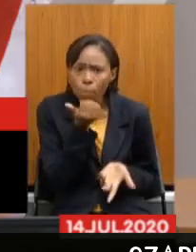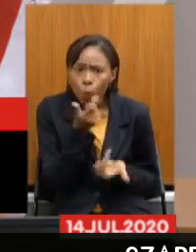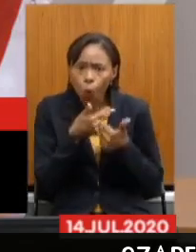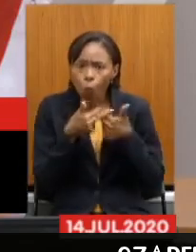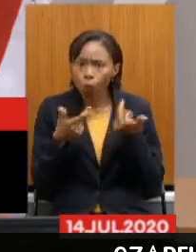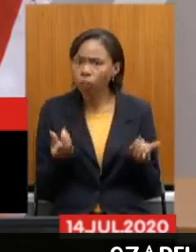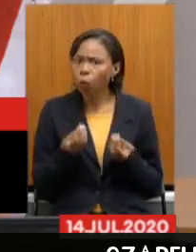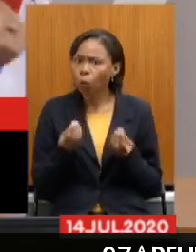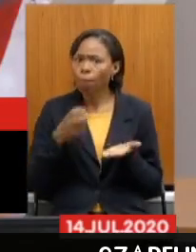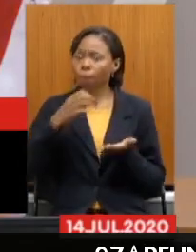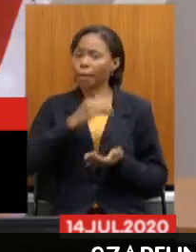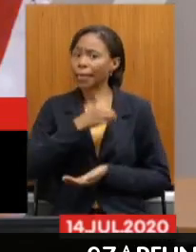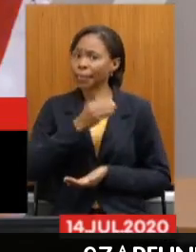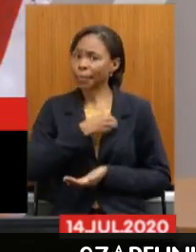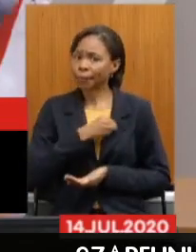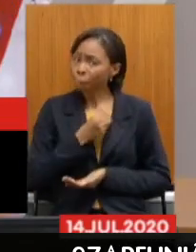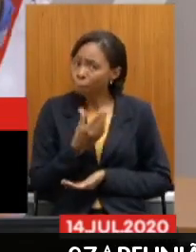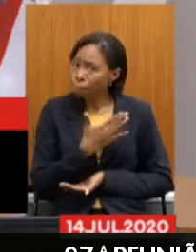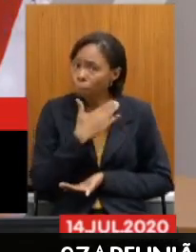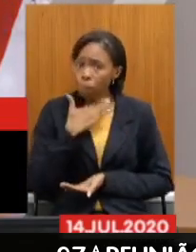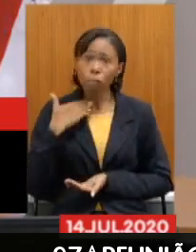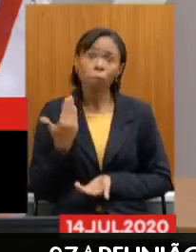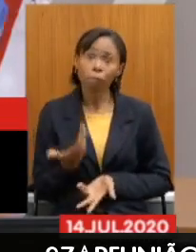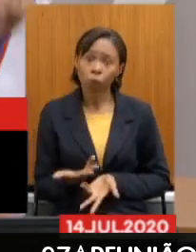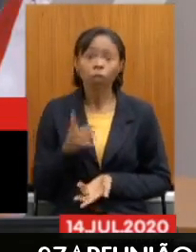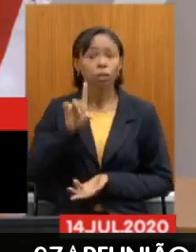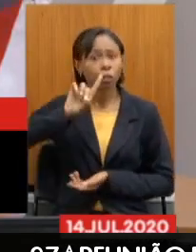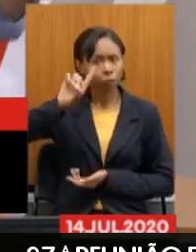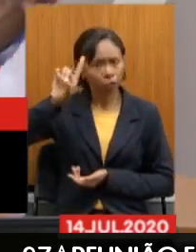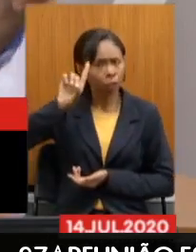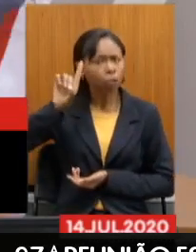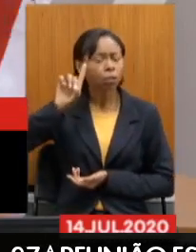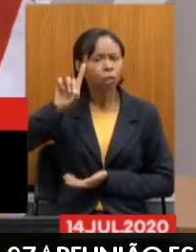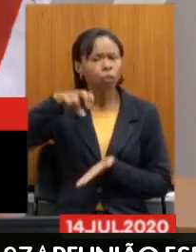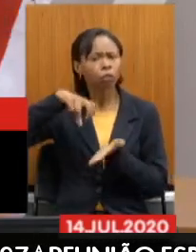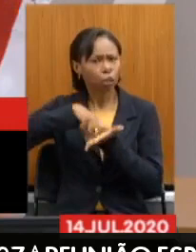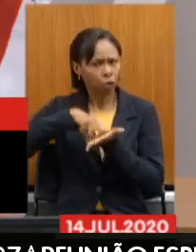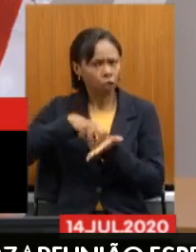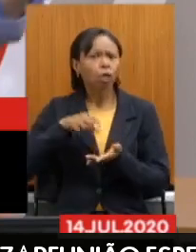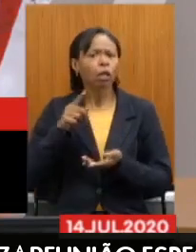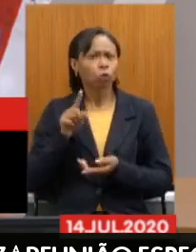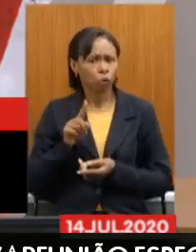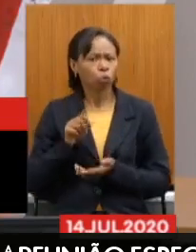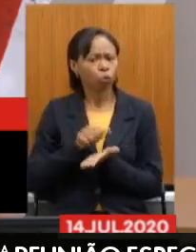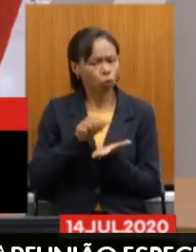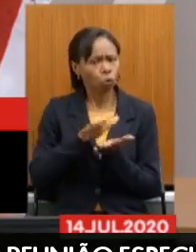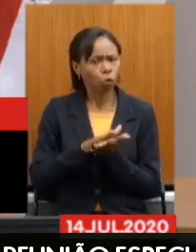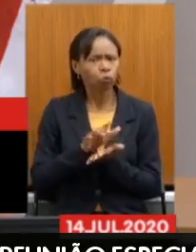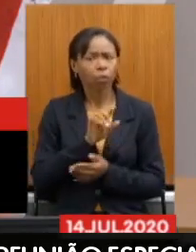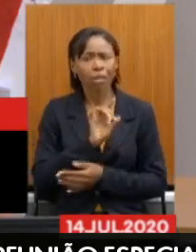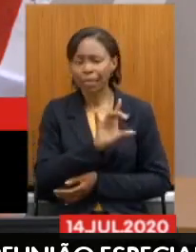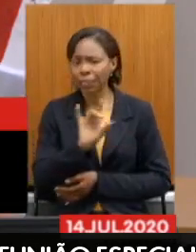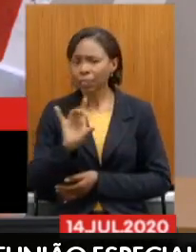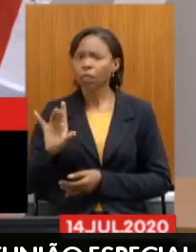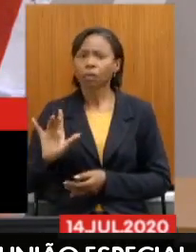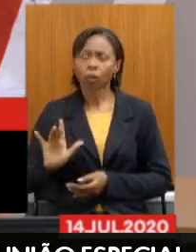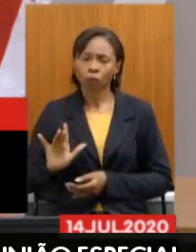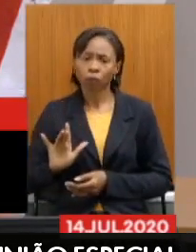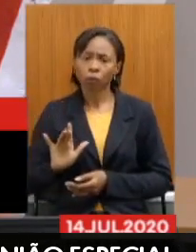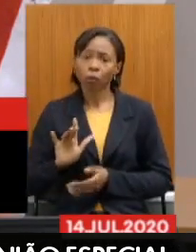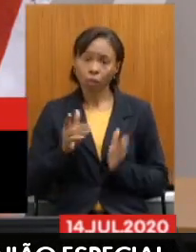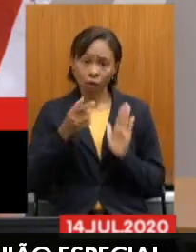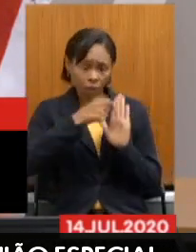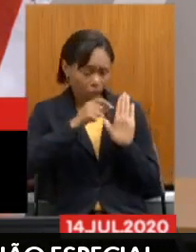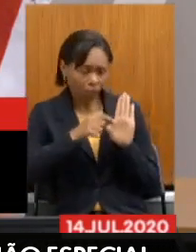pena de morte, no juízo final, Deus saberá dar o retorno e a conta que cada um merecer. E também está escrito